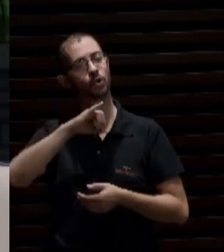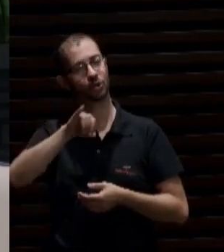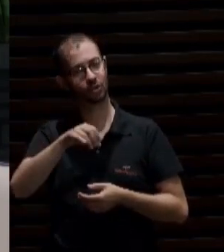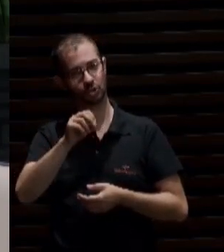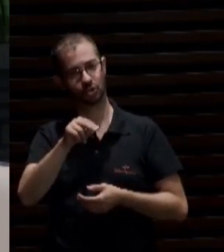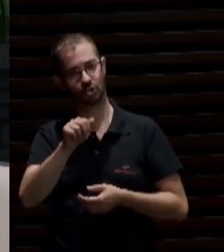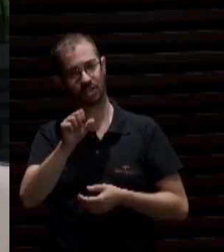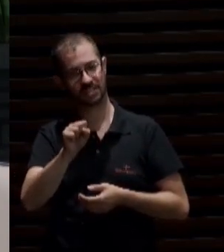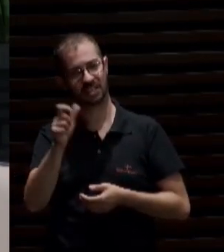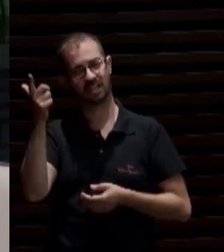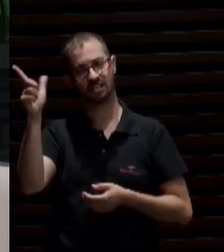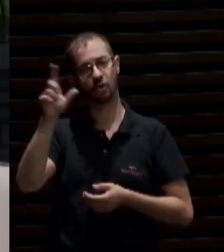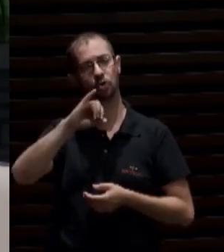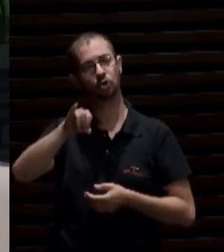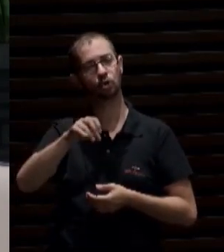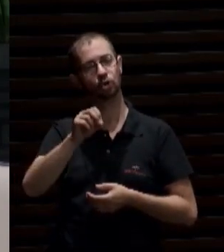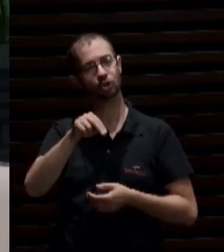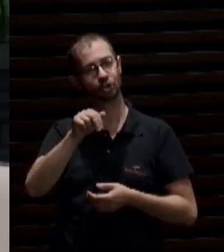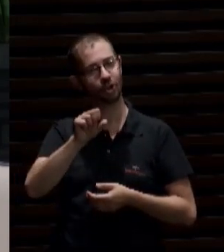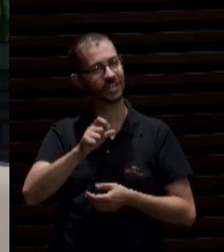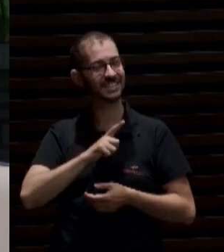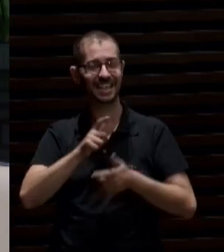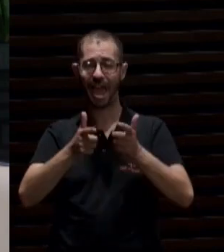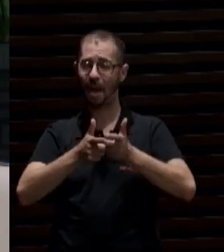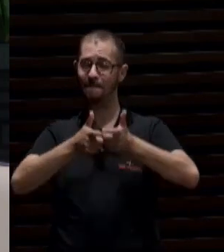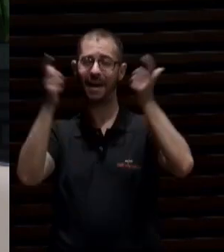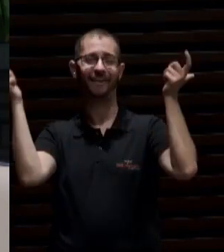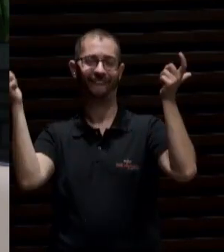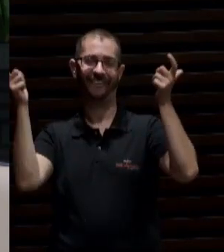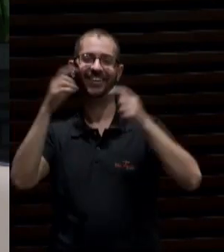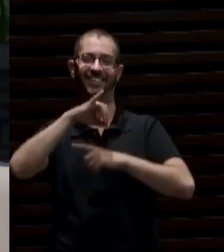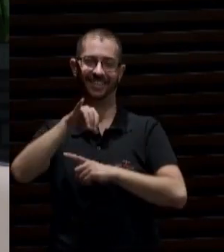E esse outro Jonas é maior do que o Jonas que nós estamos vendo aqui agora no texto.